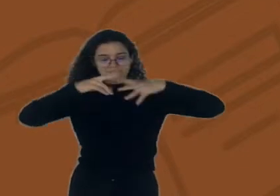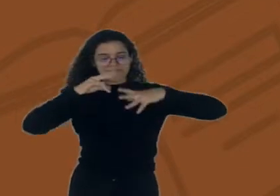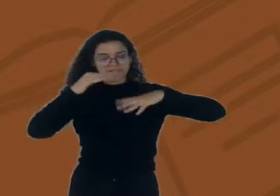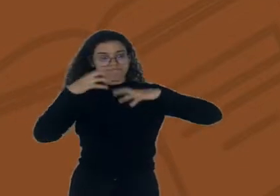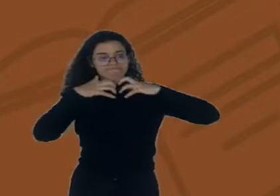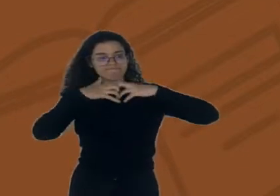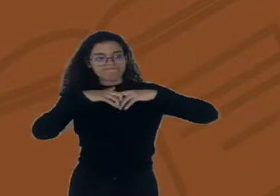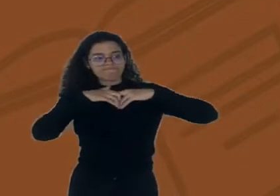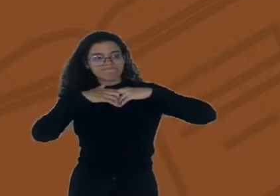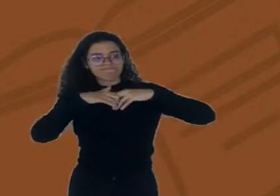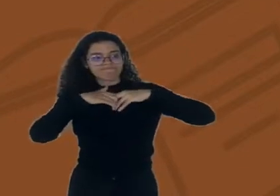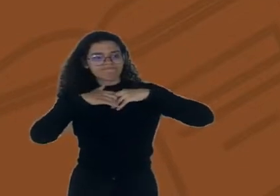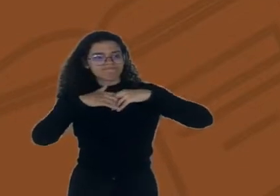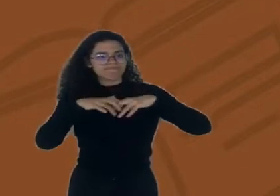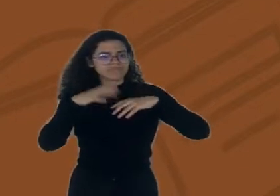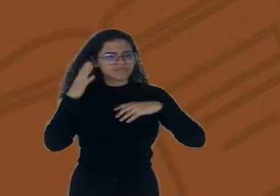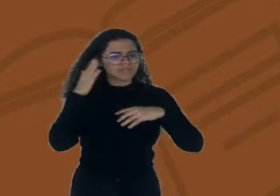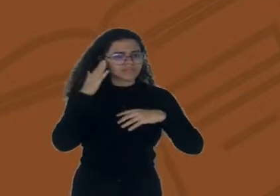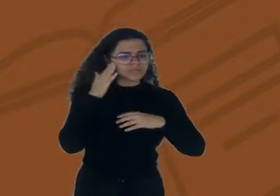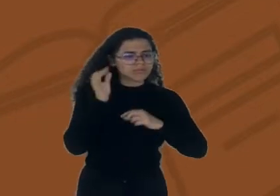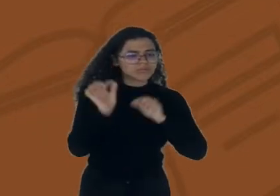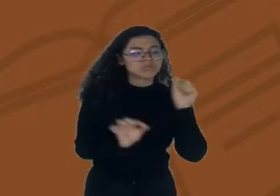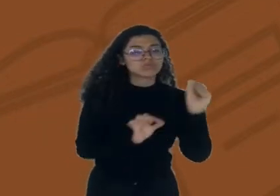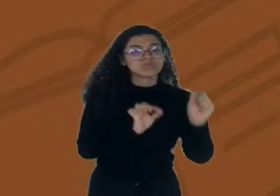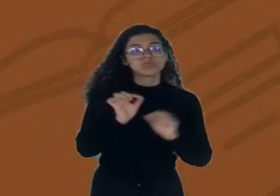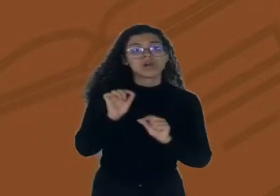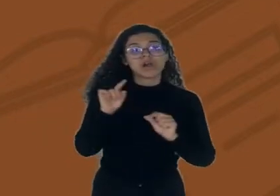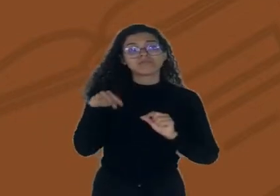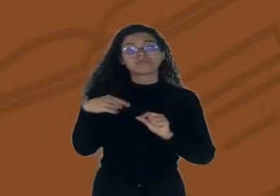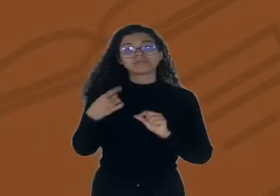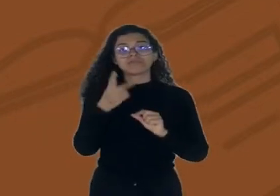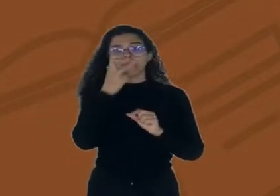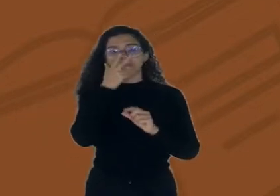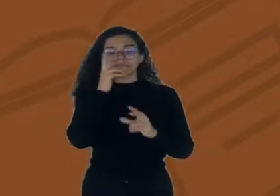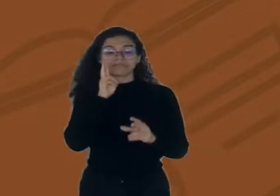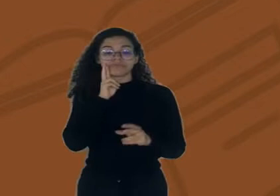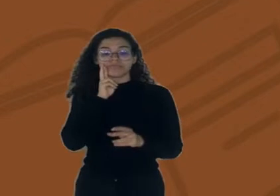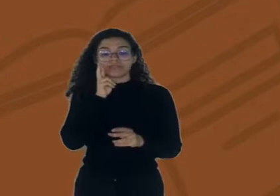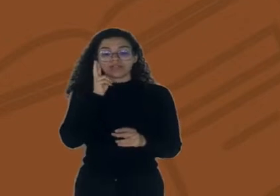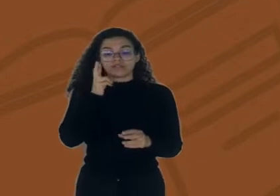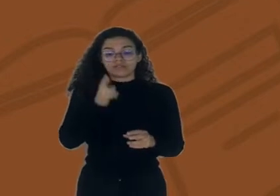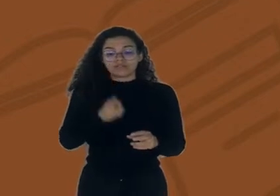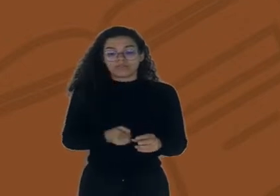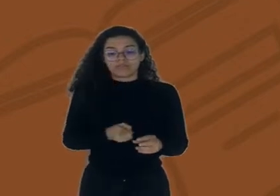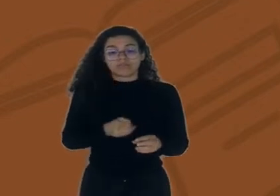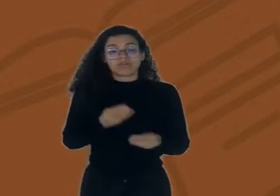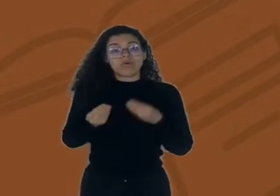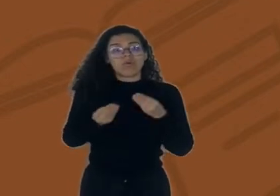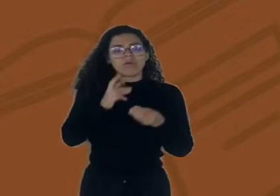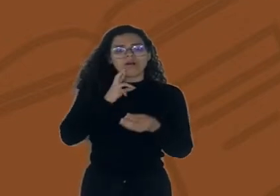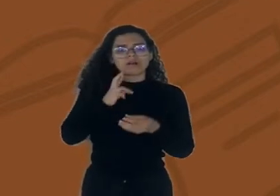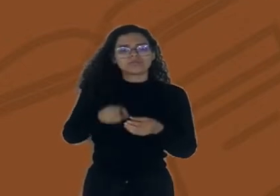reconhece essas informações para depois enviar uma resposta no formato de impulso nervoso.